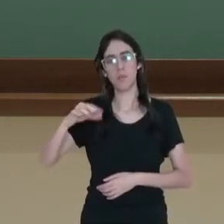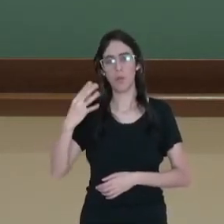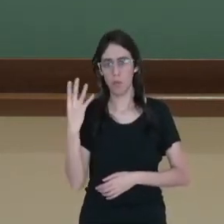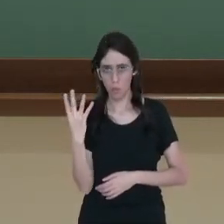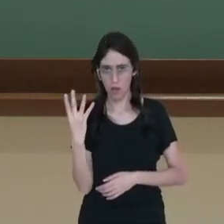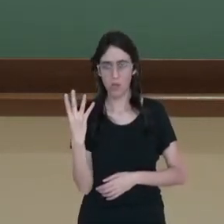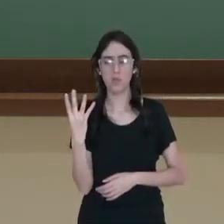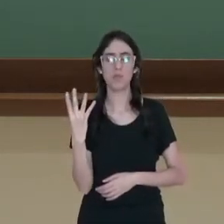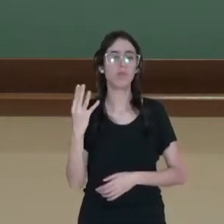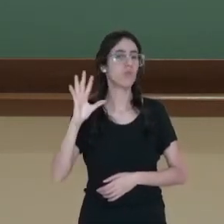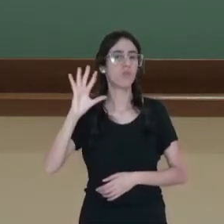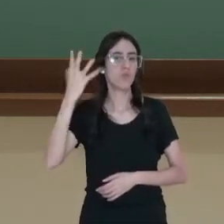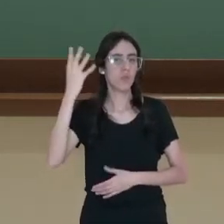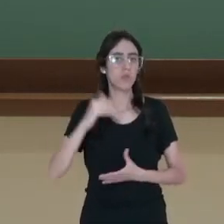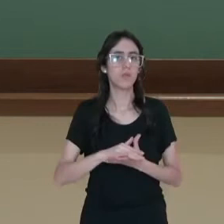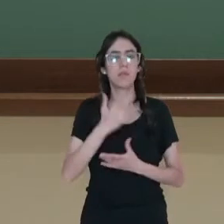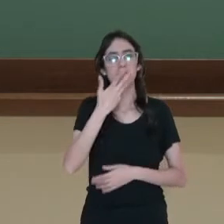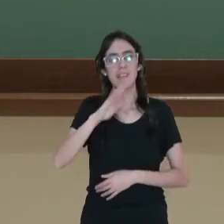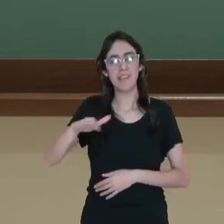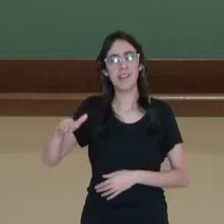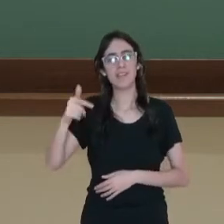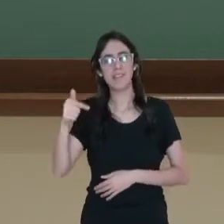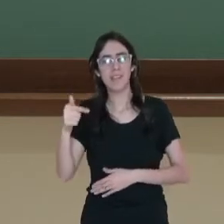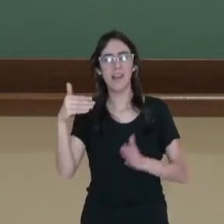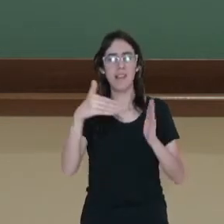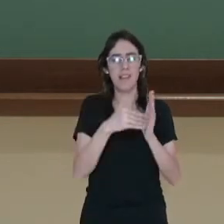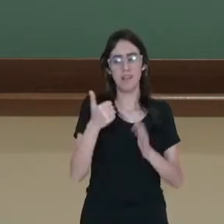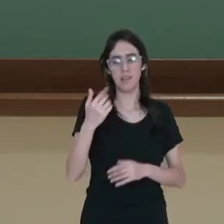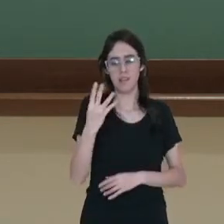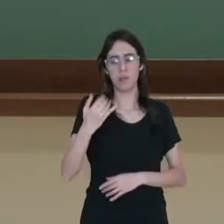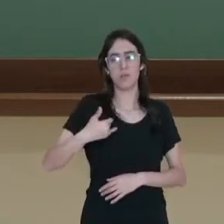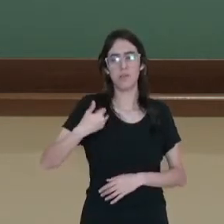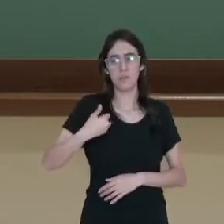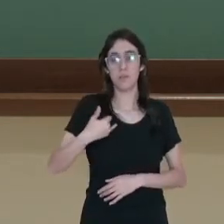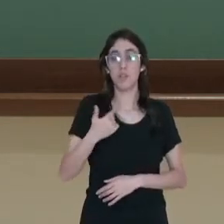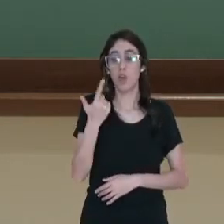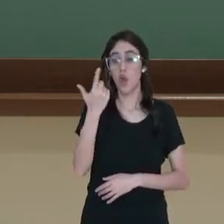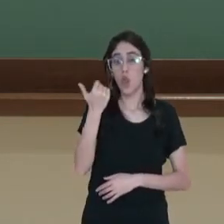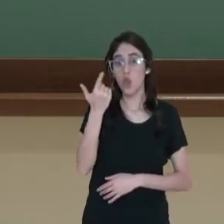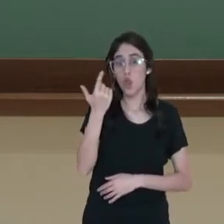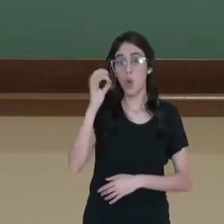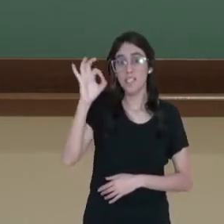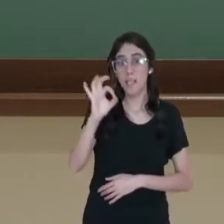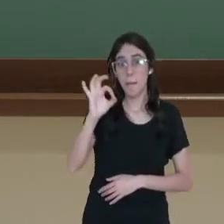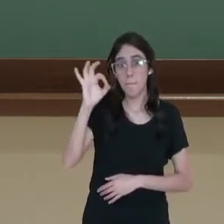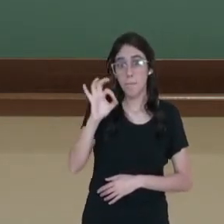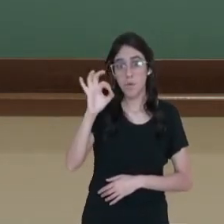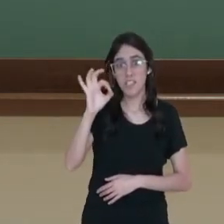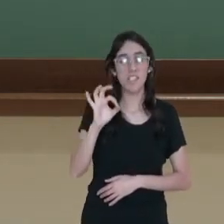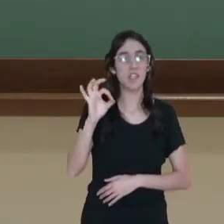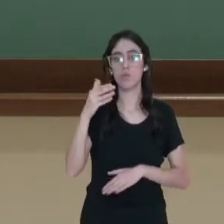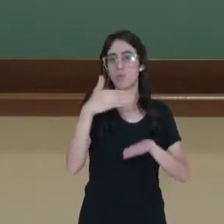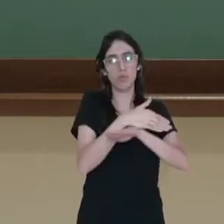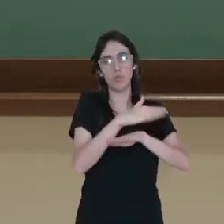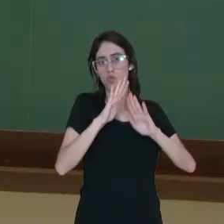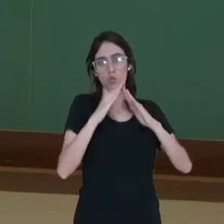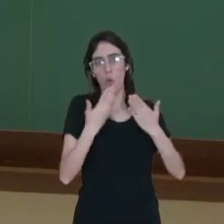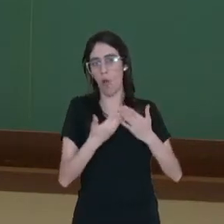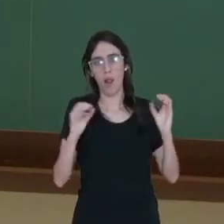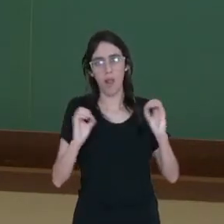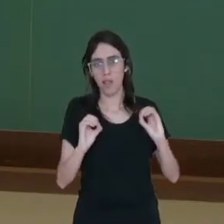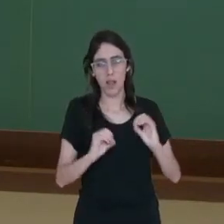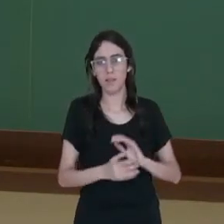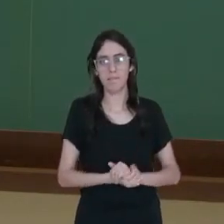1994, crianças de 7 a 14 anos, 12% delas estava fora da escola.